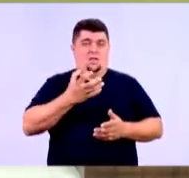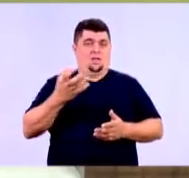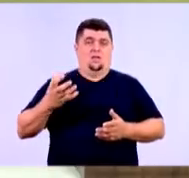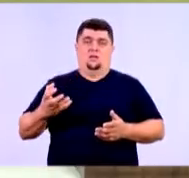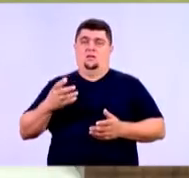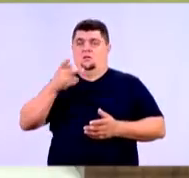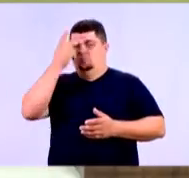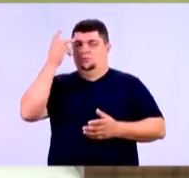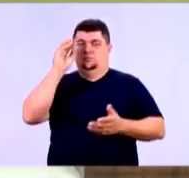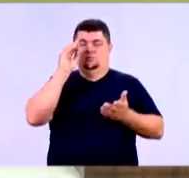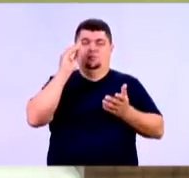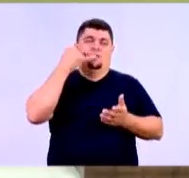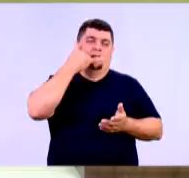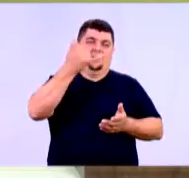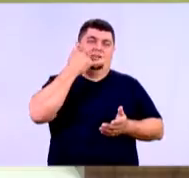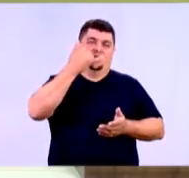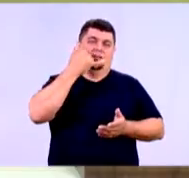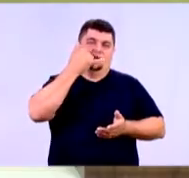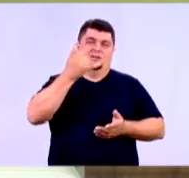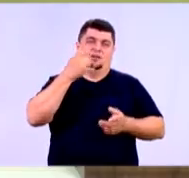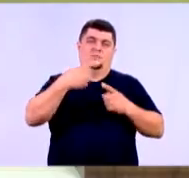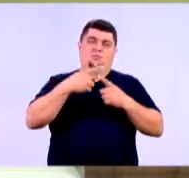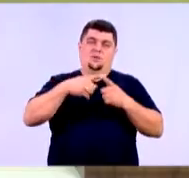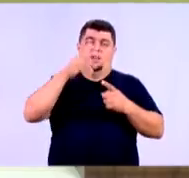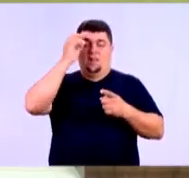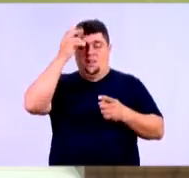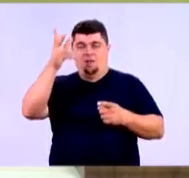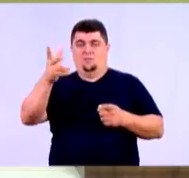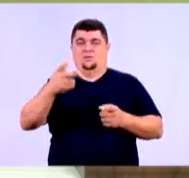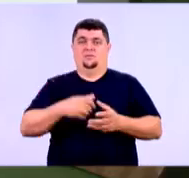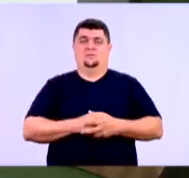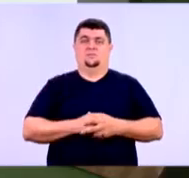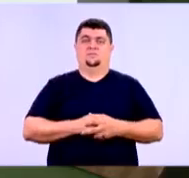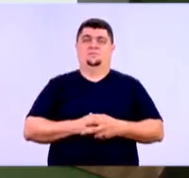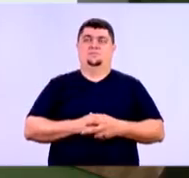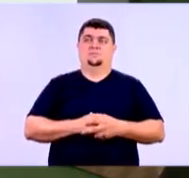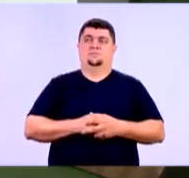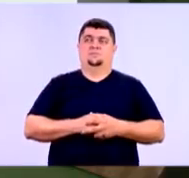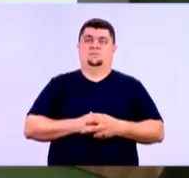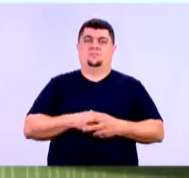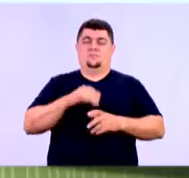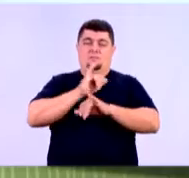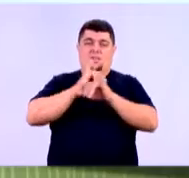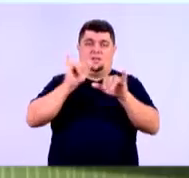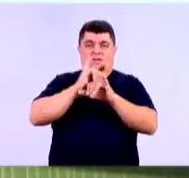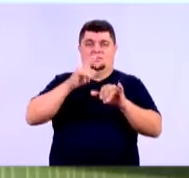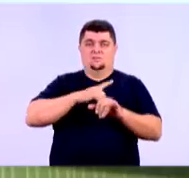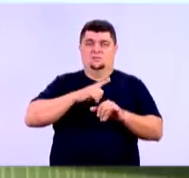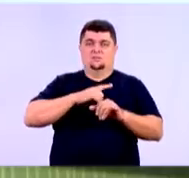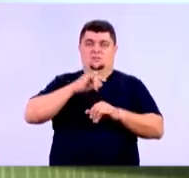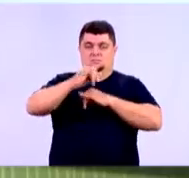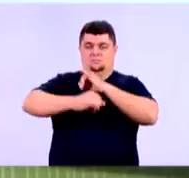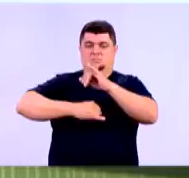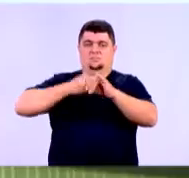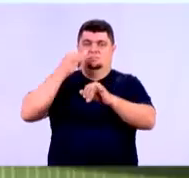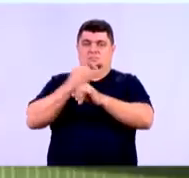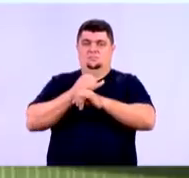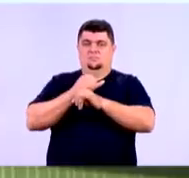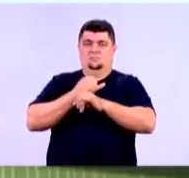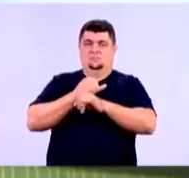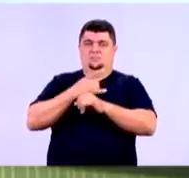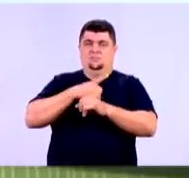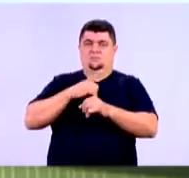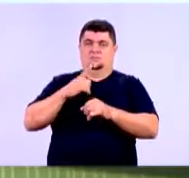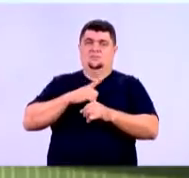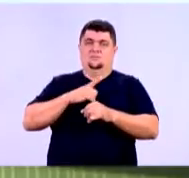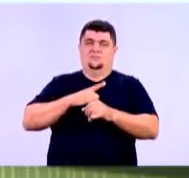pessoal fica ligando e incomodando para ver se você paga ou não. Gente, sobre essa assimetria de informação, existe um site que ele é tipo o contrário do Serasa.